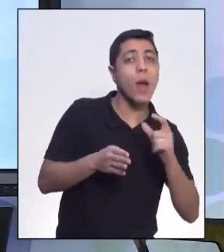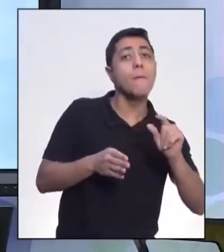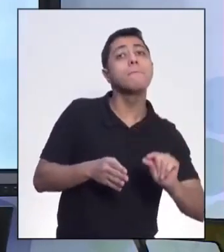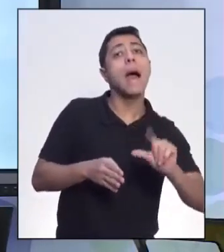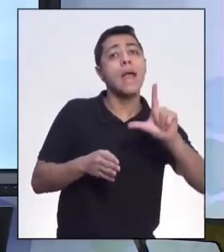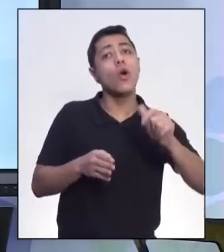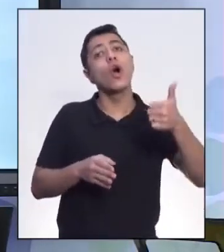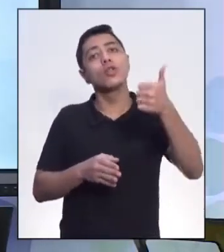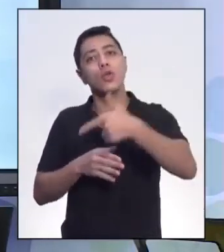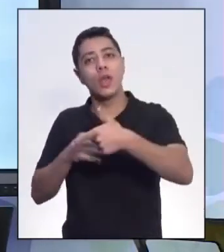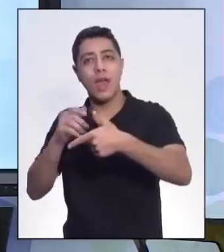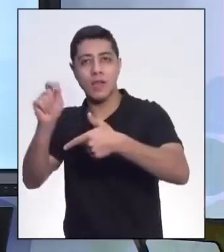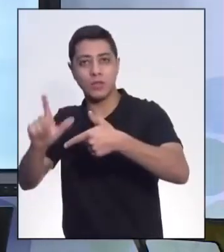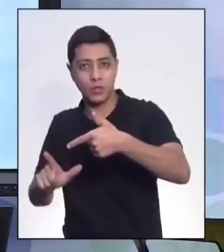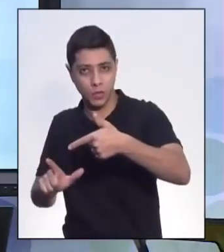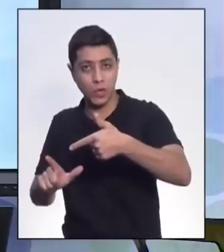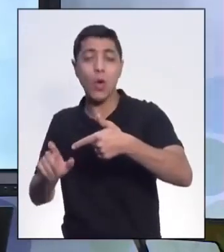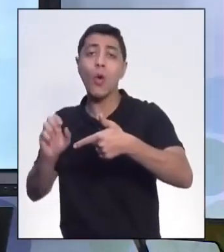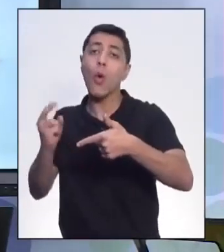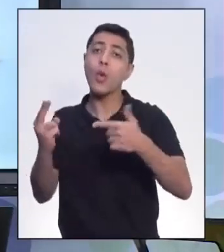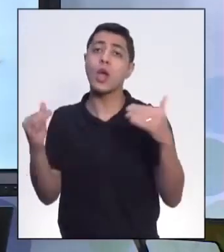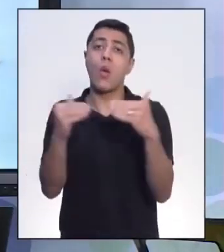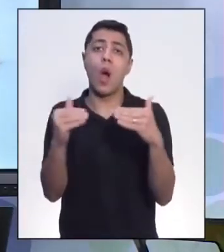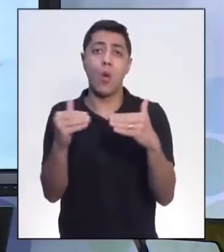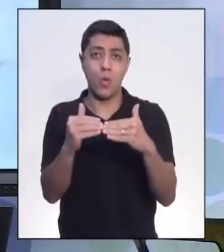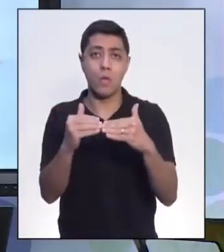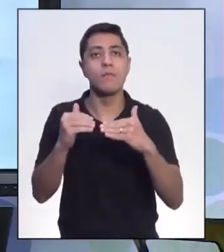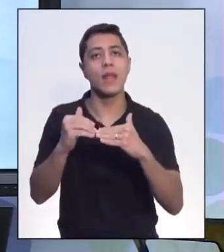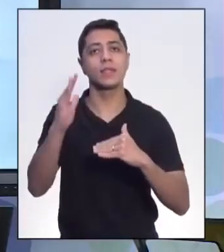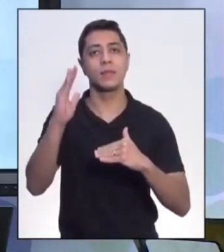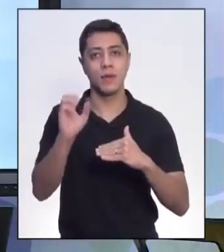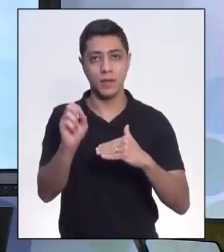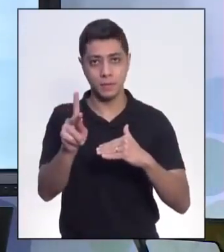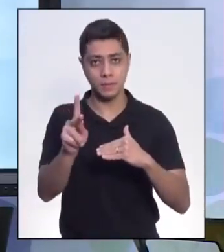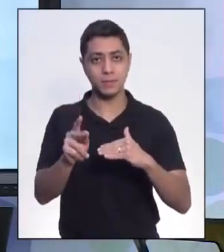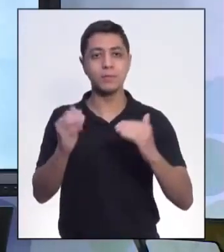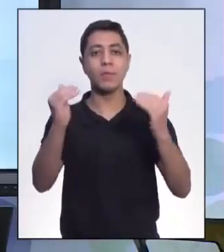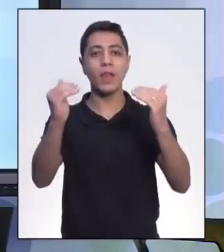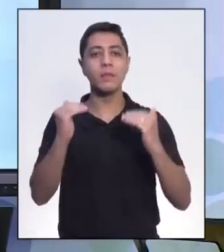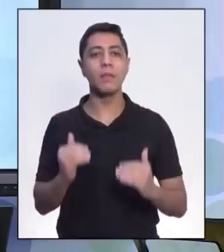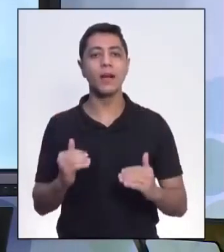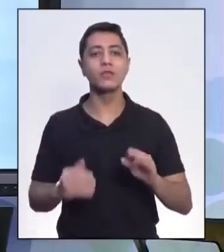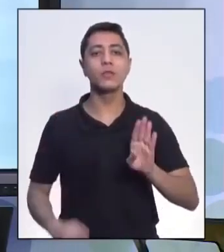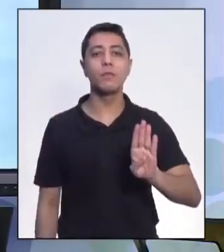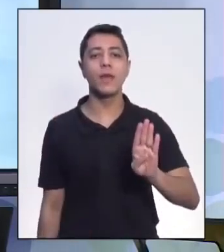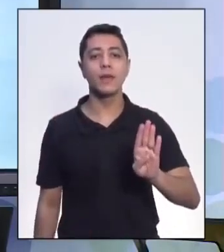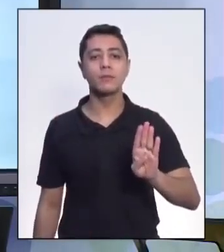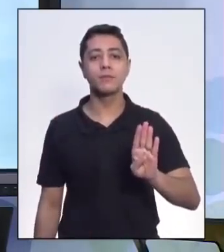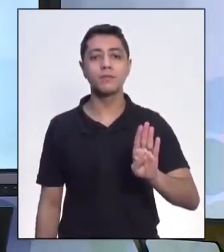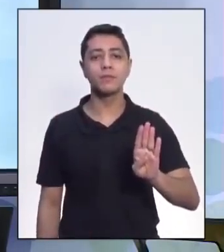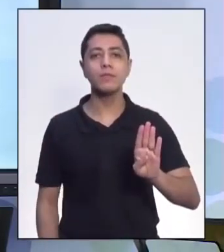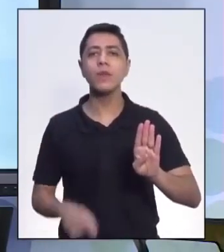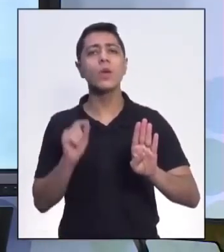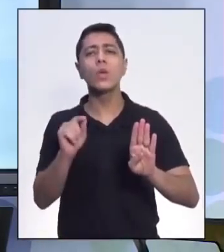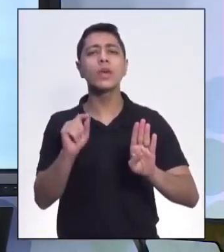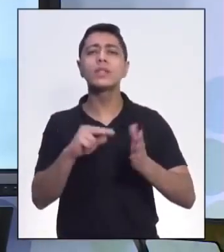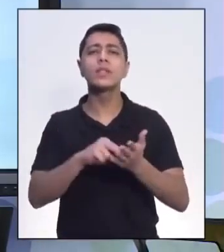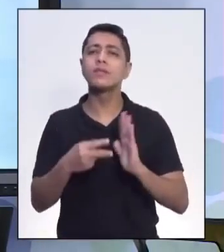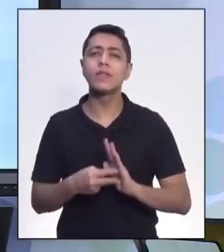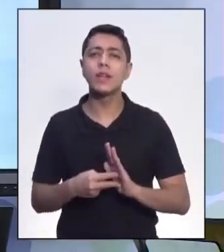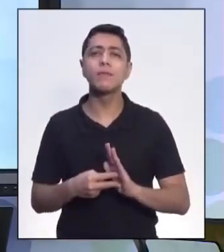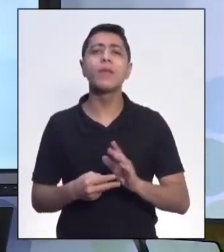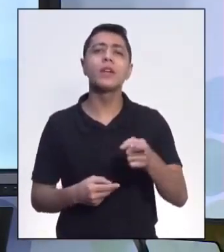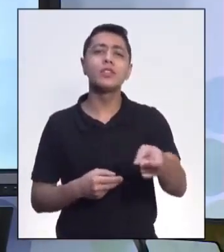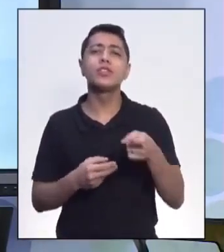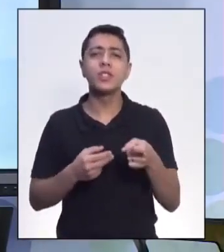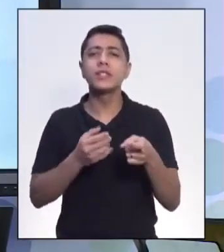falso. E no item B, professora, o que é esse g de x igual a g de menos x? O que é essa pergunta? Se eu pegar um valor de x, por exemplo, 2, e eu